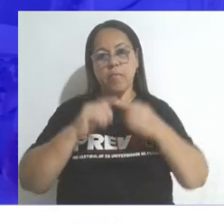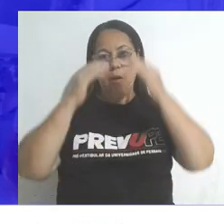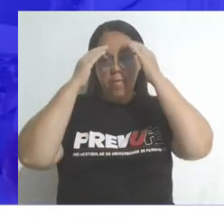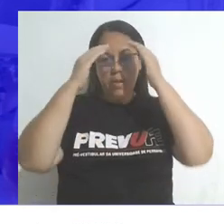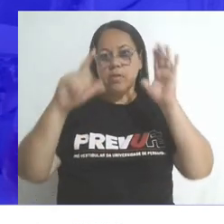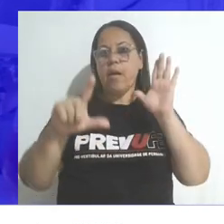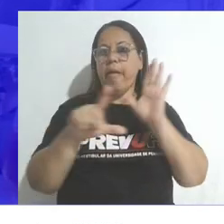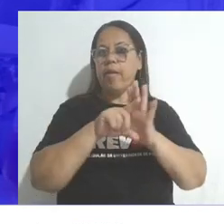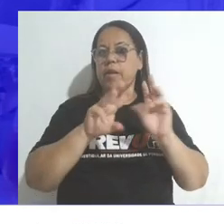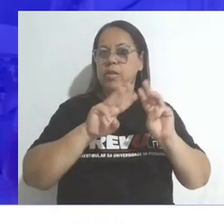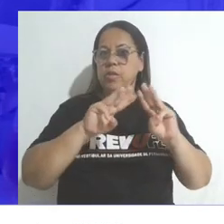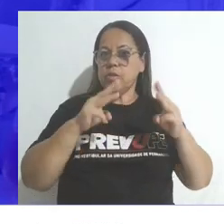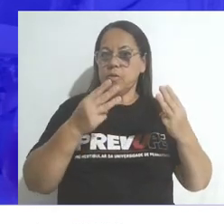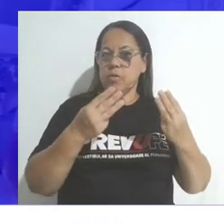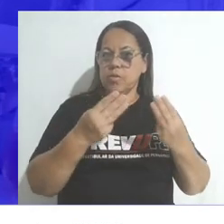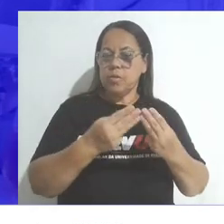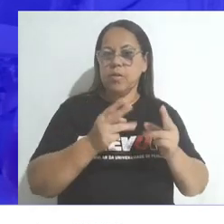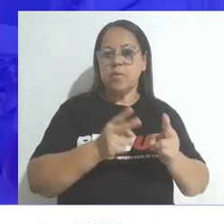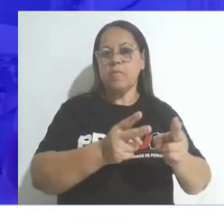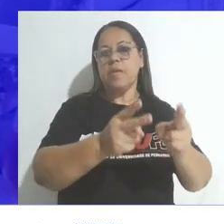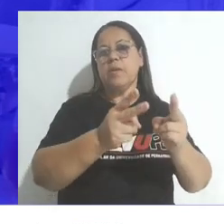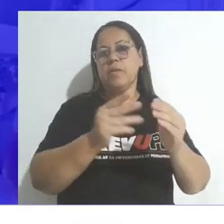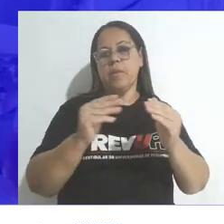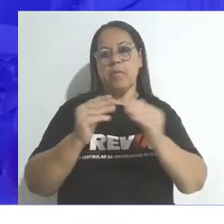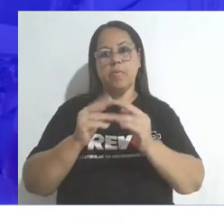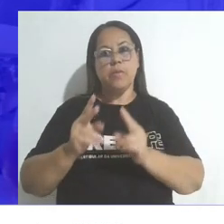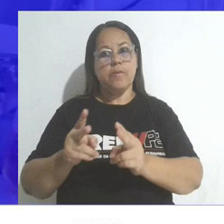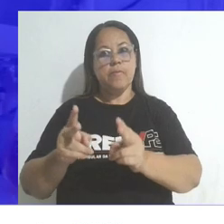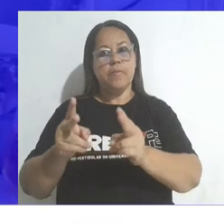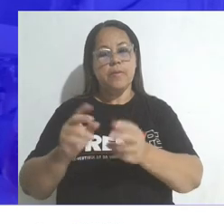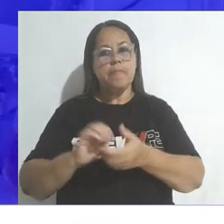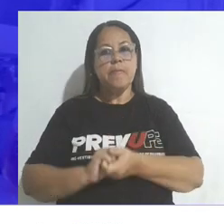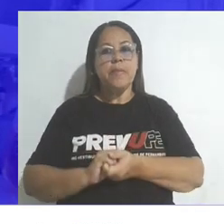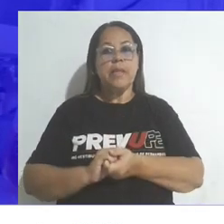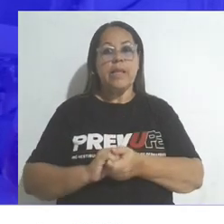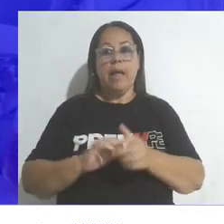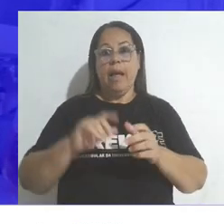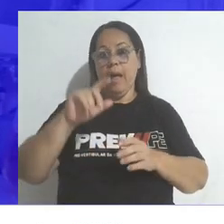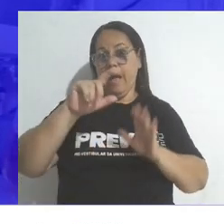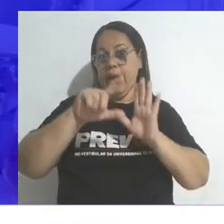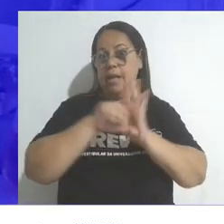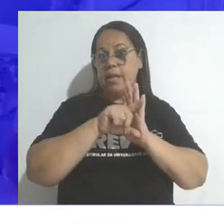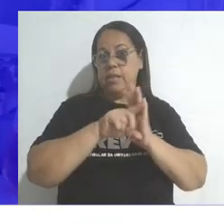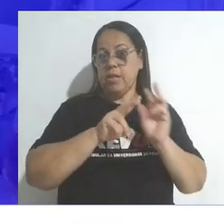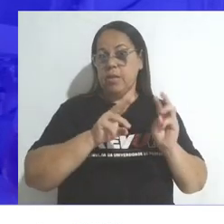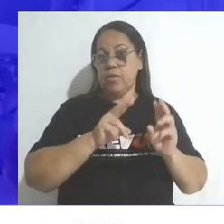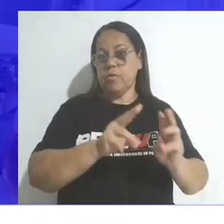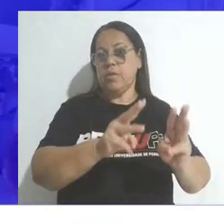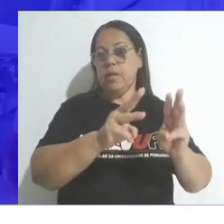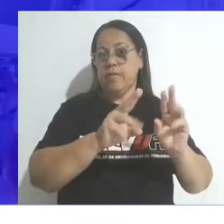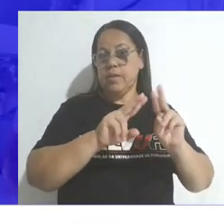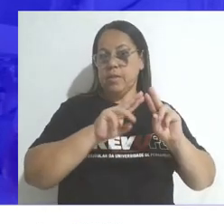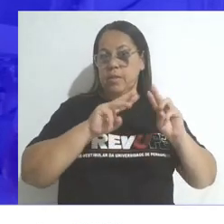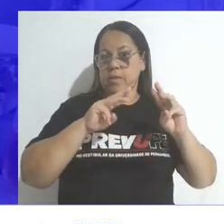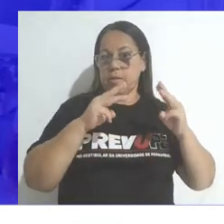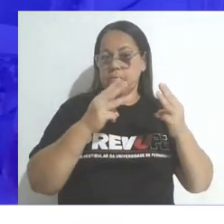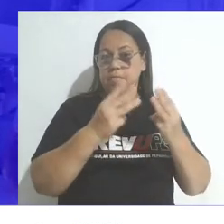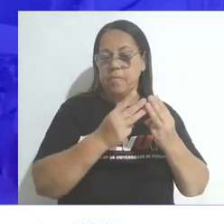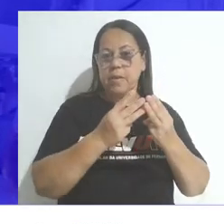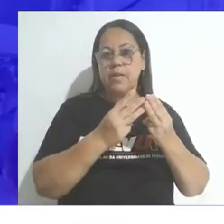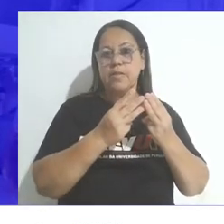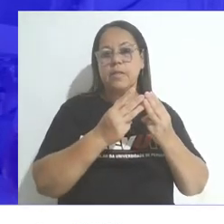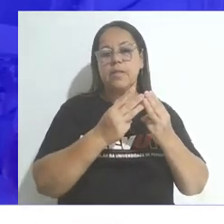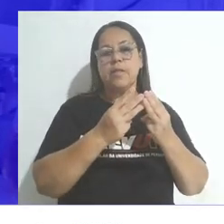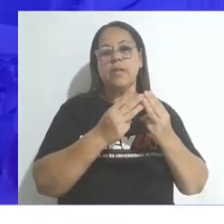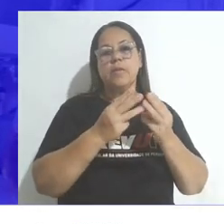da conservação de massa e das proporções fixas. A lei da conservação de massa nos diz que a massa total dos reagentes em uma